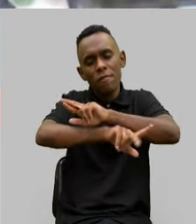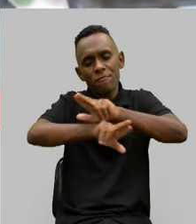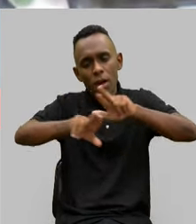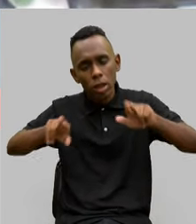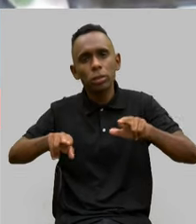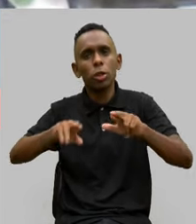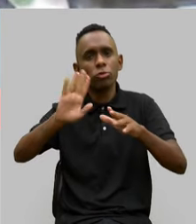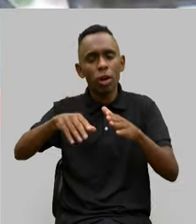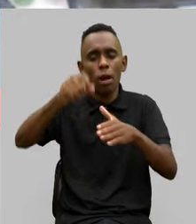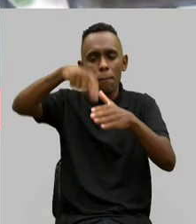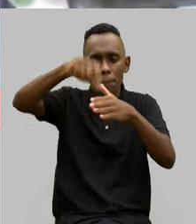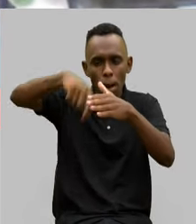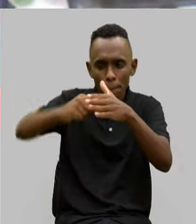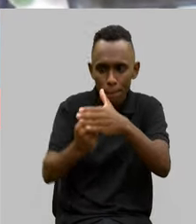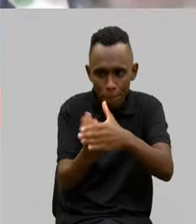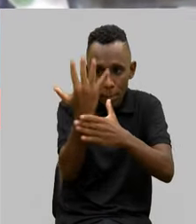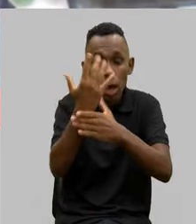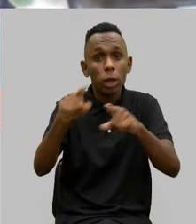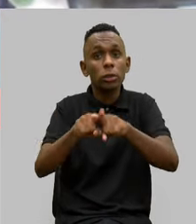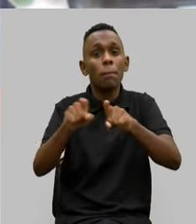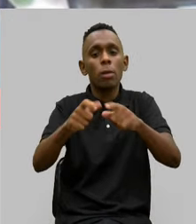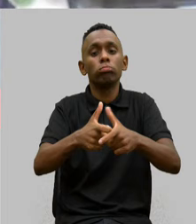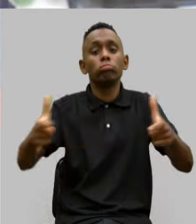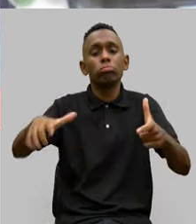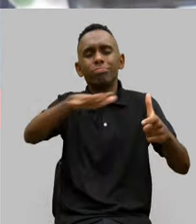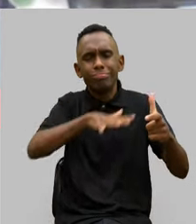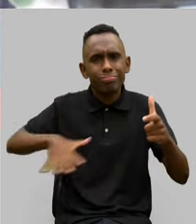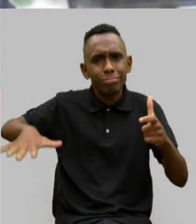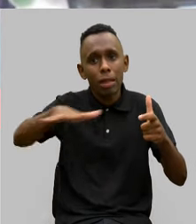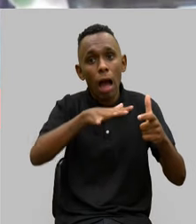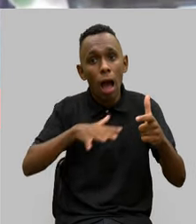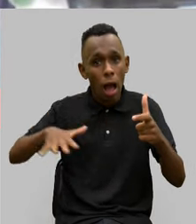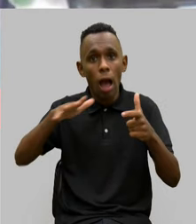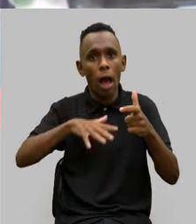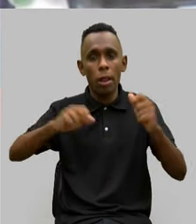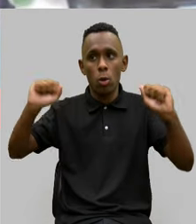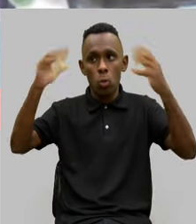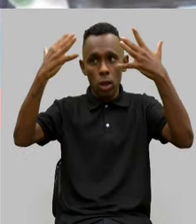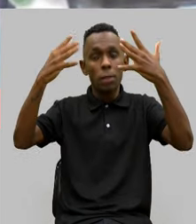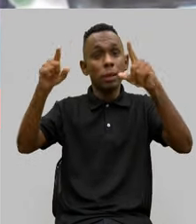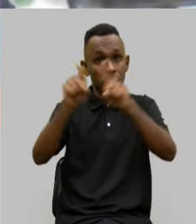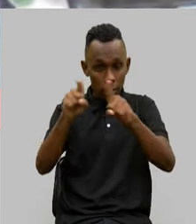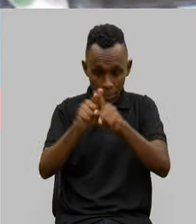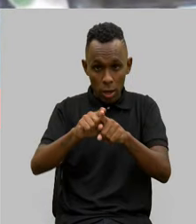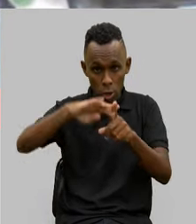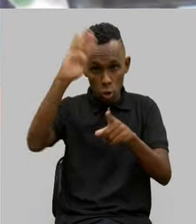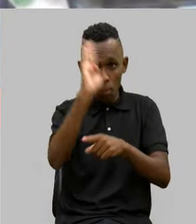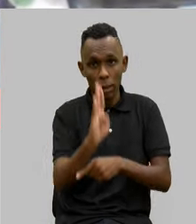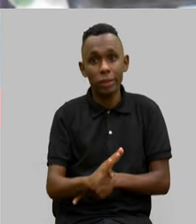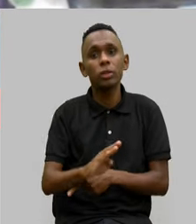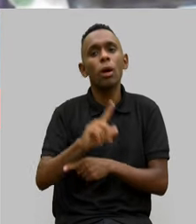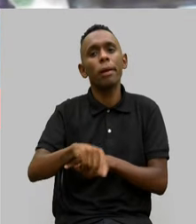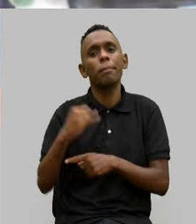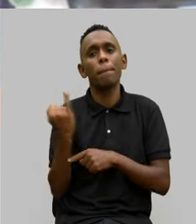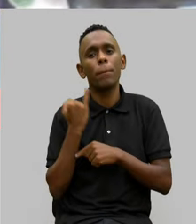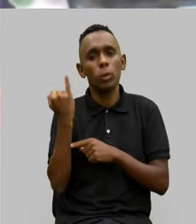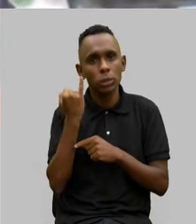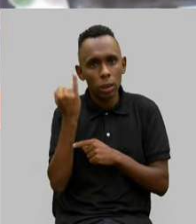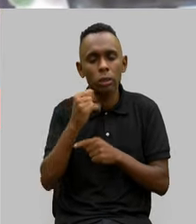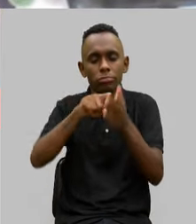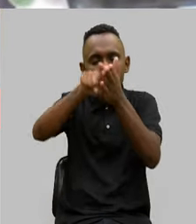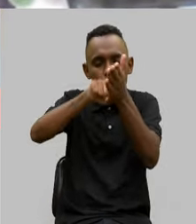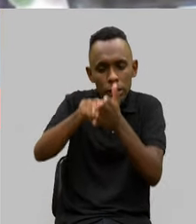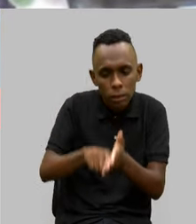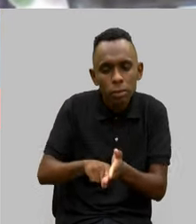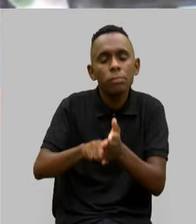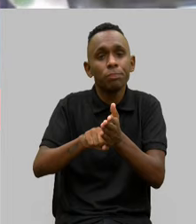cultivadas e a amplitude territorial e consequentemente climática do Brasil é imprescindível a execução de Pesquisas